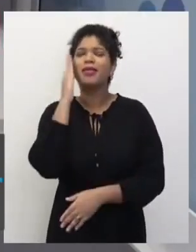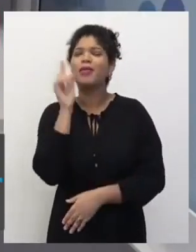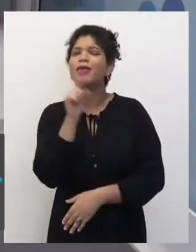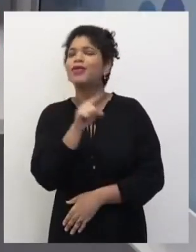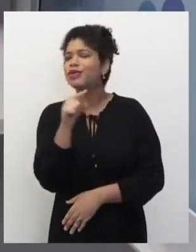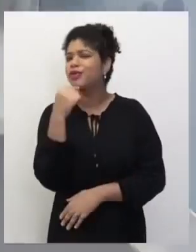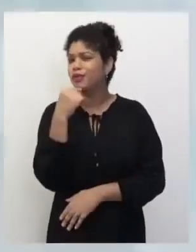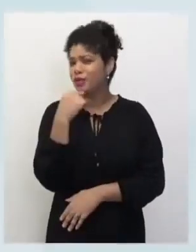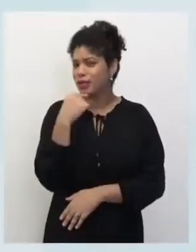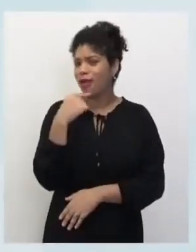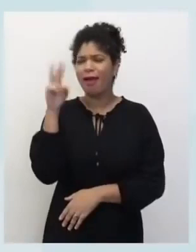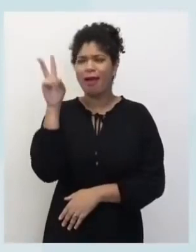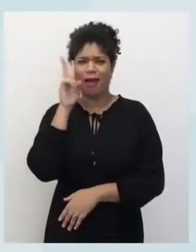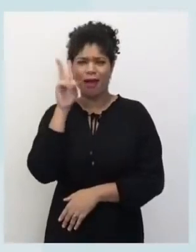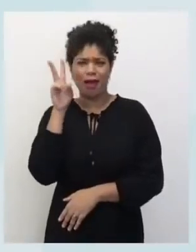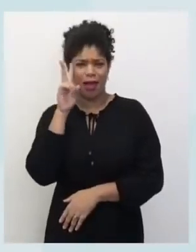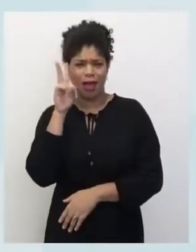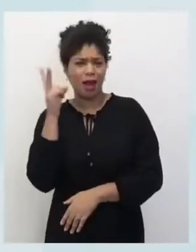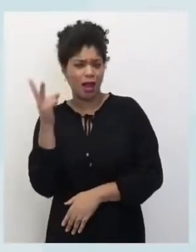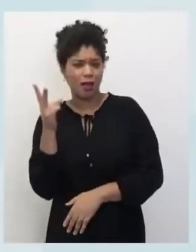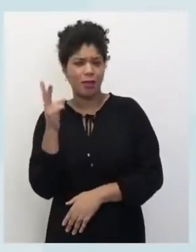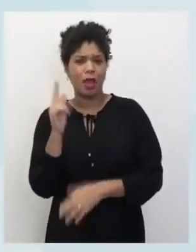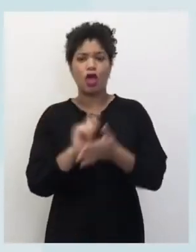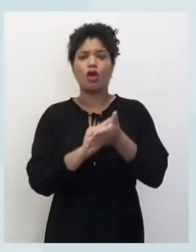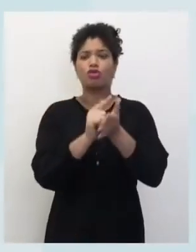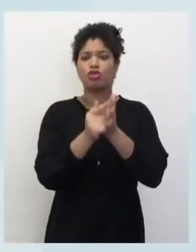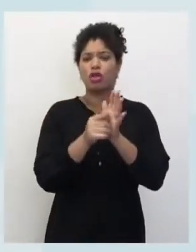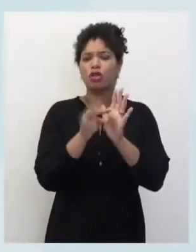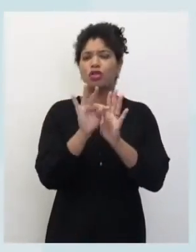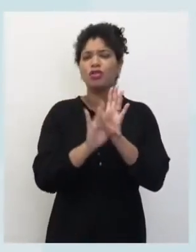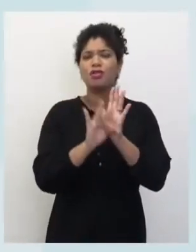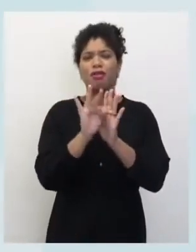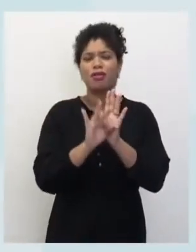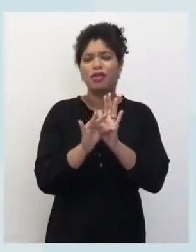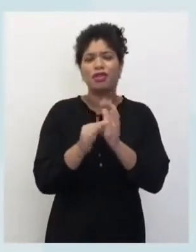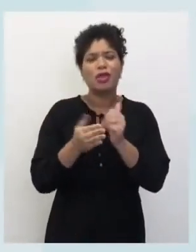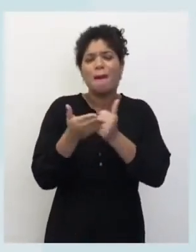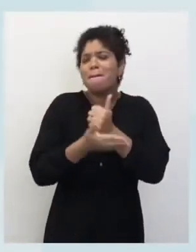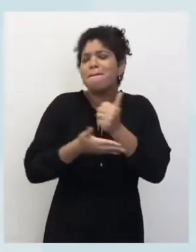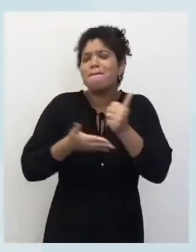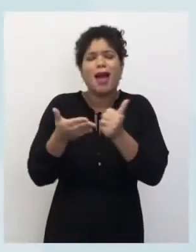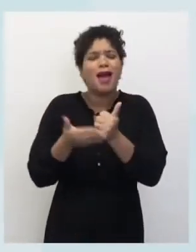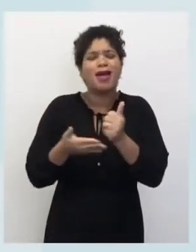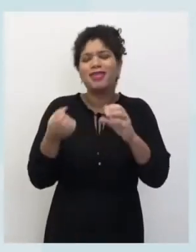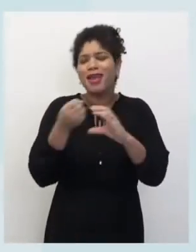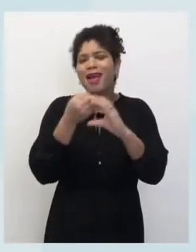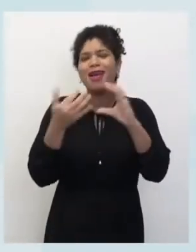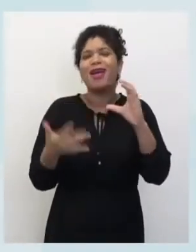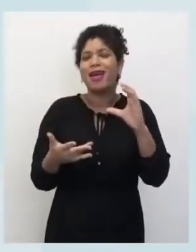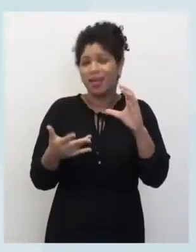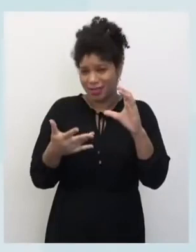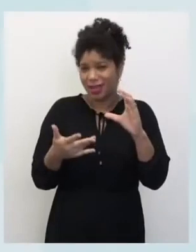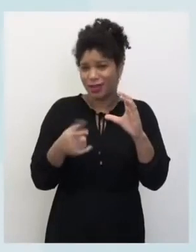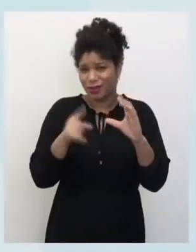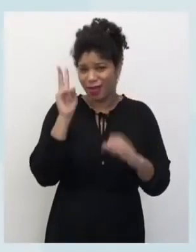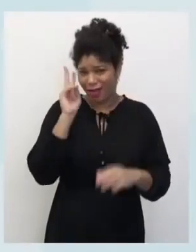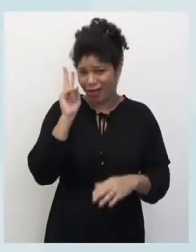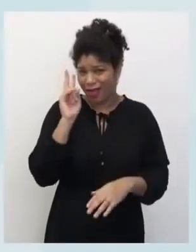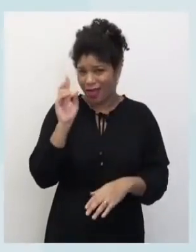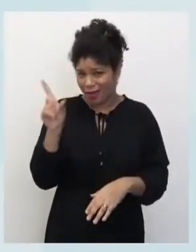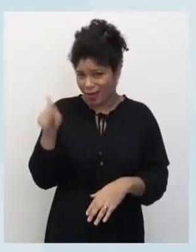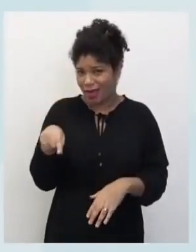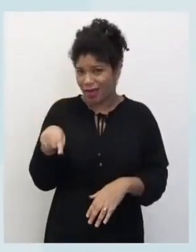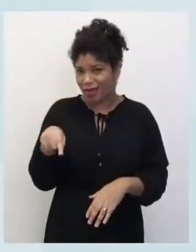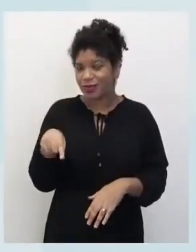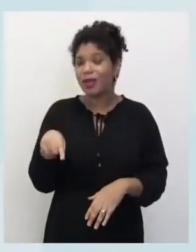que eles recordam aí quais são os elementos básicos, as características do texto, de um gênero textual de entrevista?